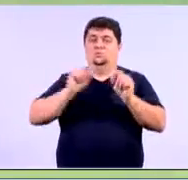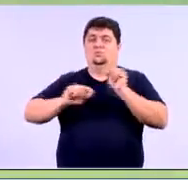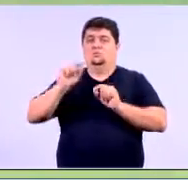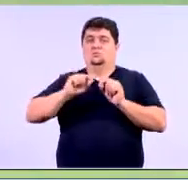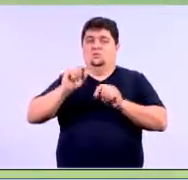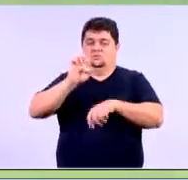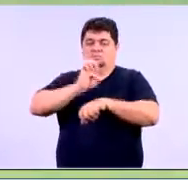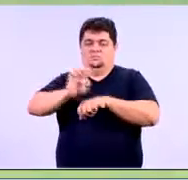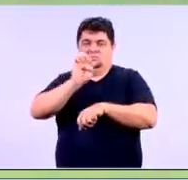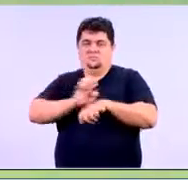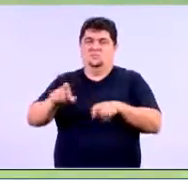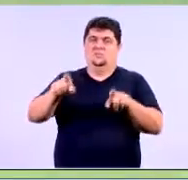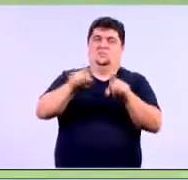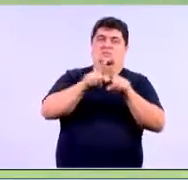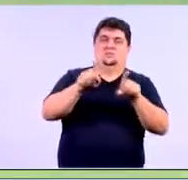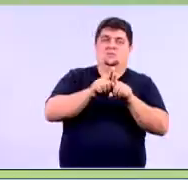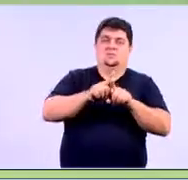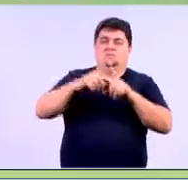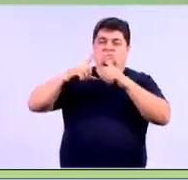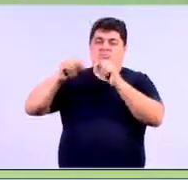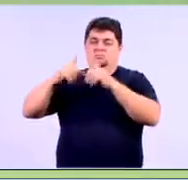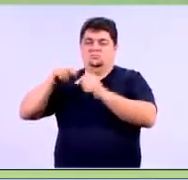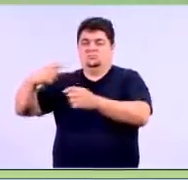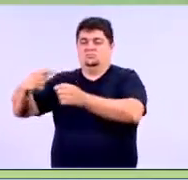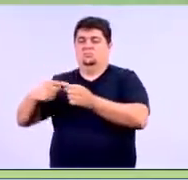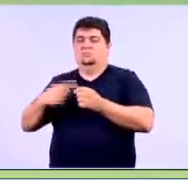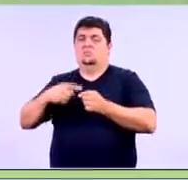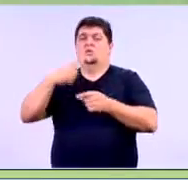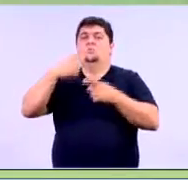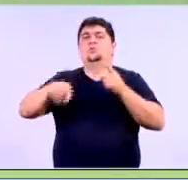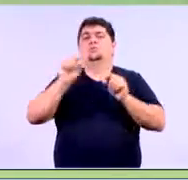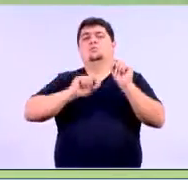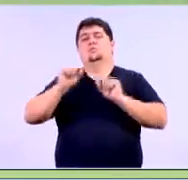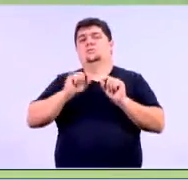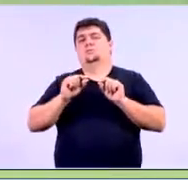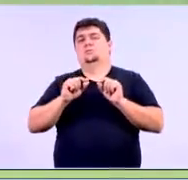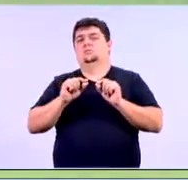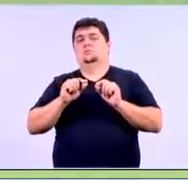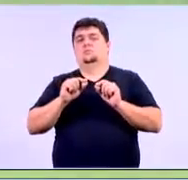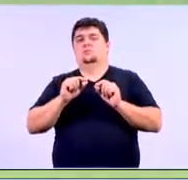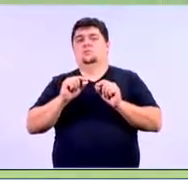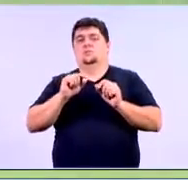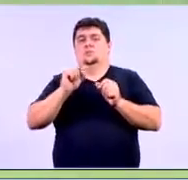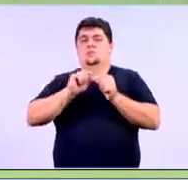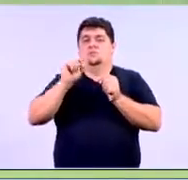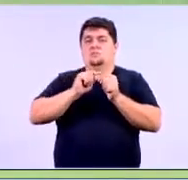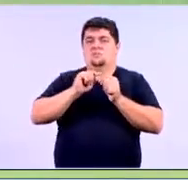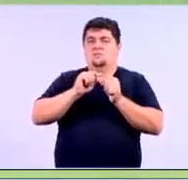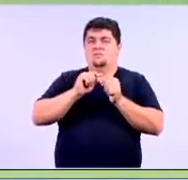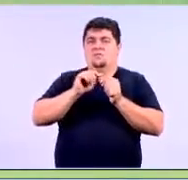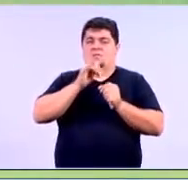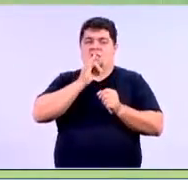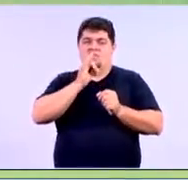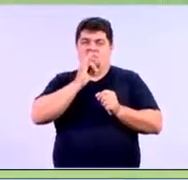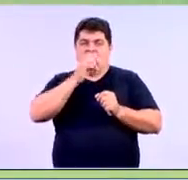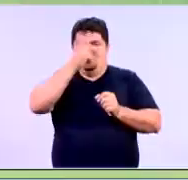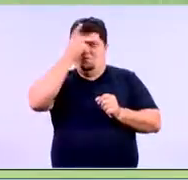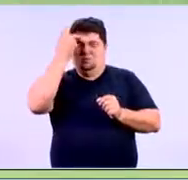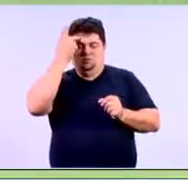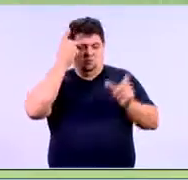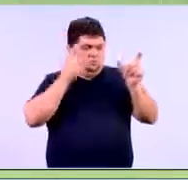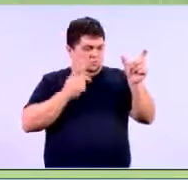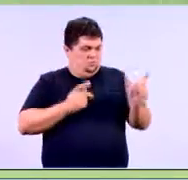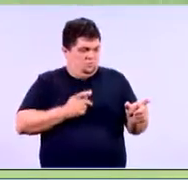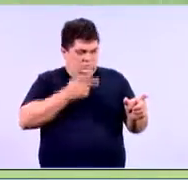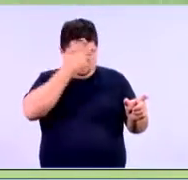aos Estados, ao Distrito Federal e aos municípios. O que é proibido? Instituir tratamento desigual